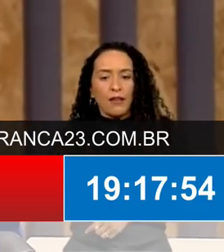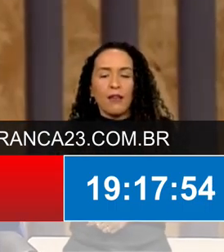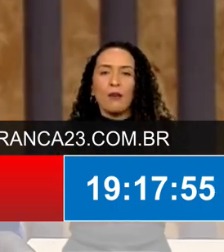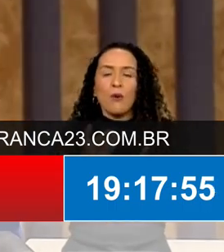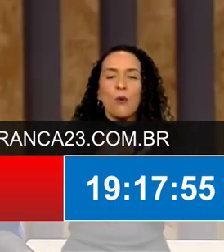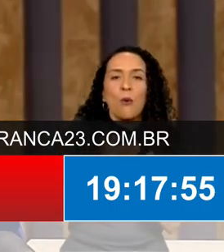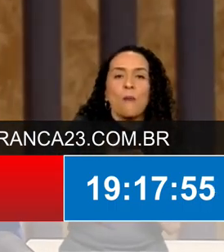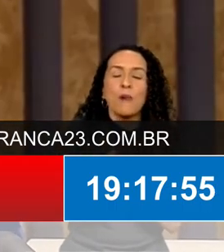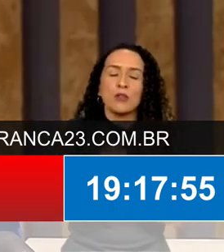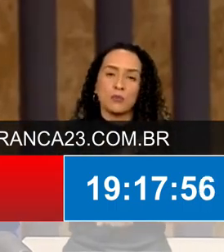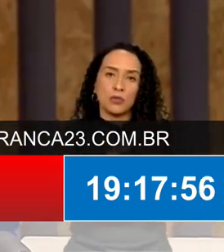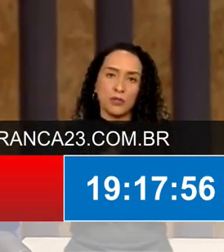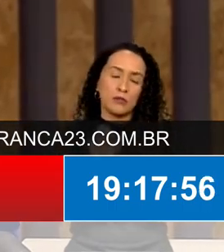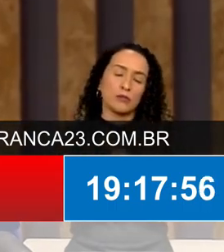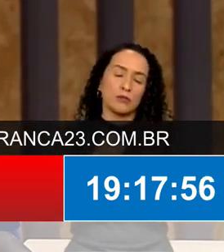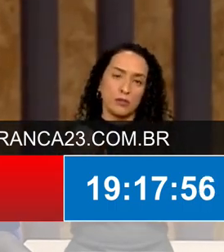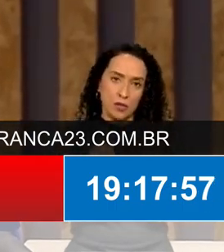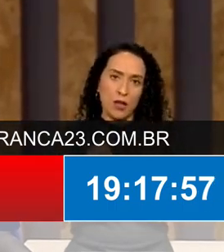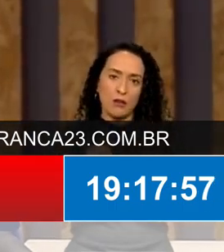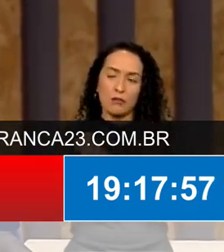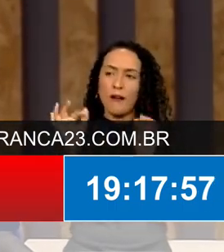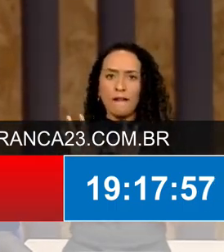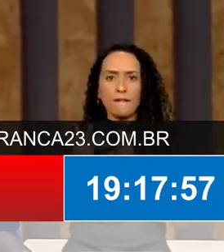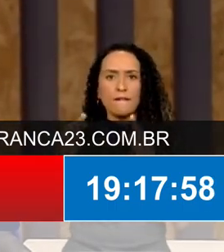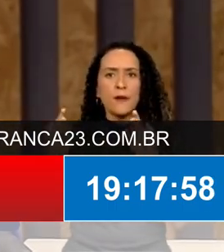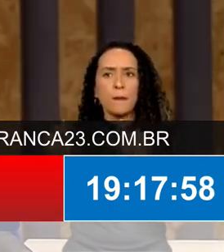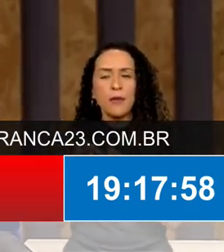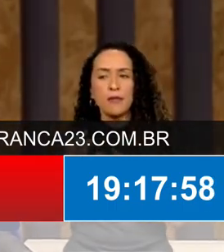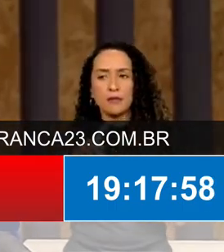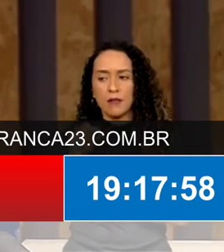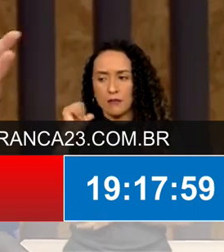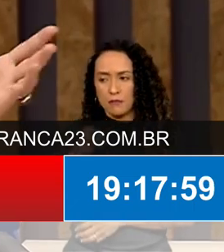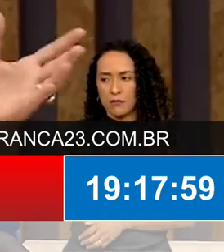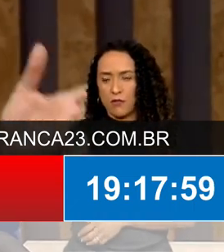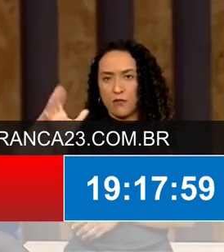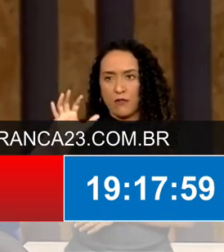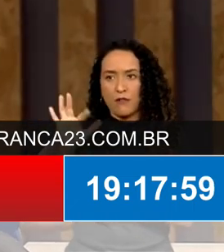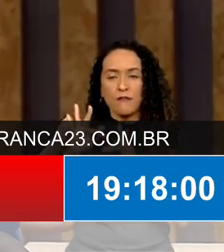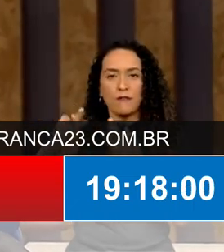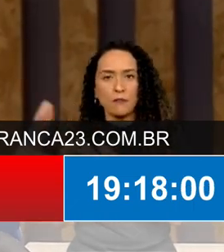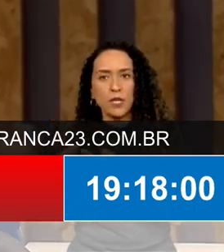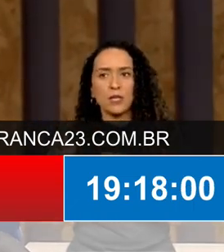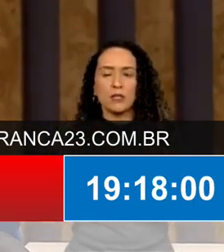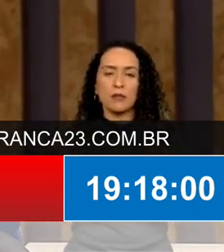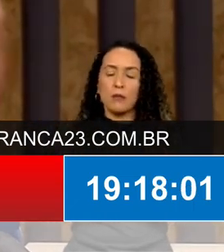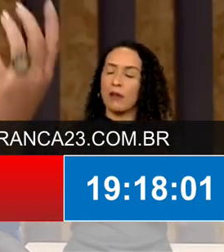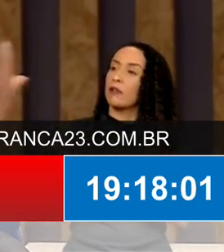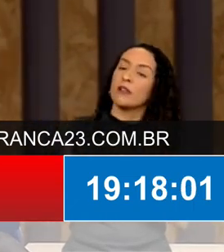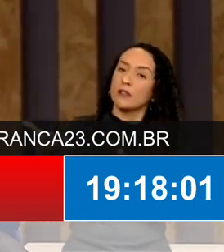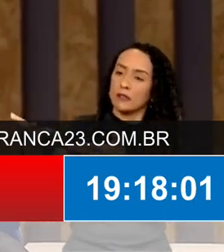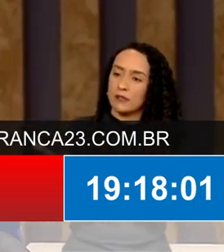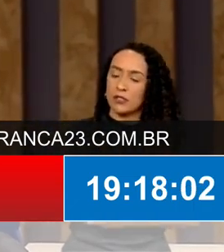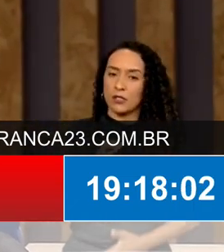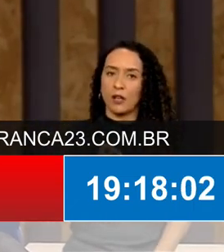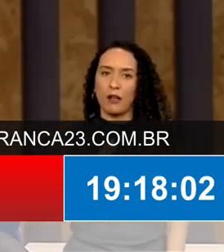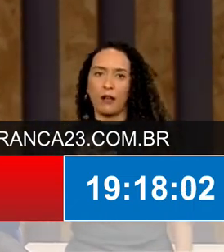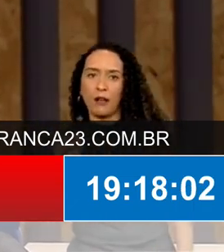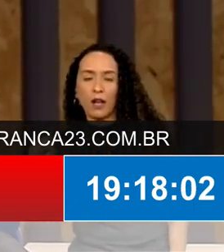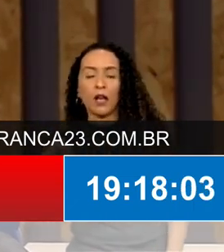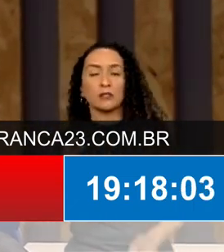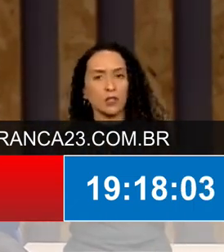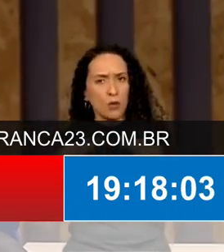entrada de proteção social de uma família que esteja no Bolsa Família, que está sendo atendida num CRAS. Como é importante reunir